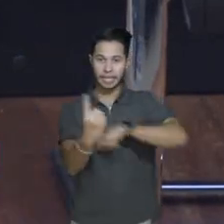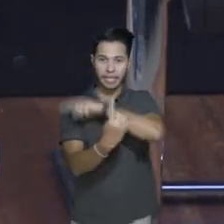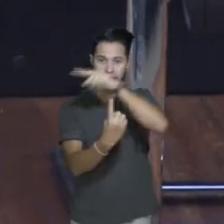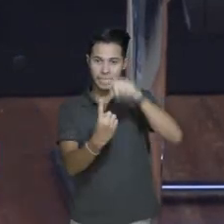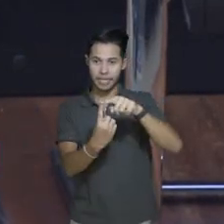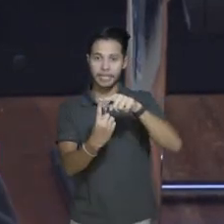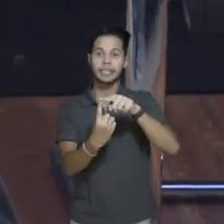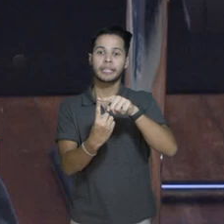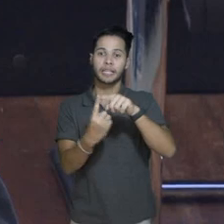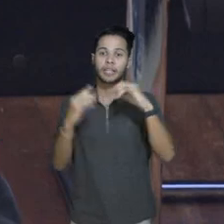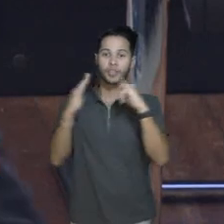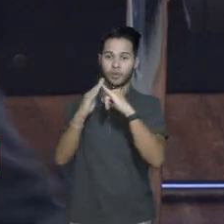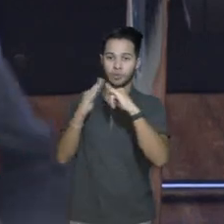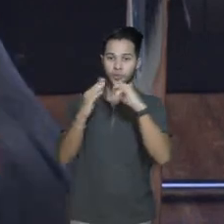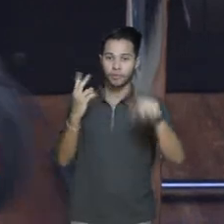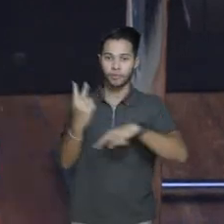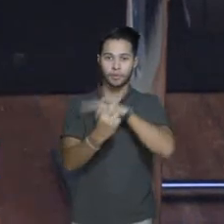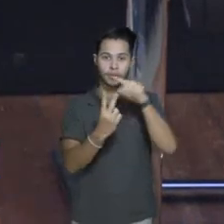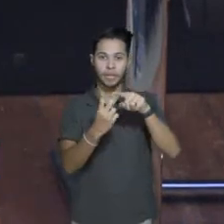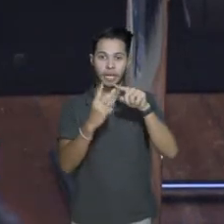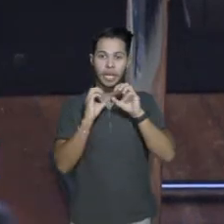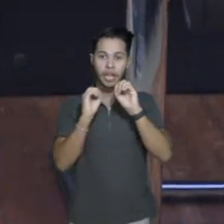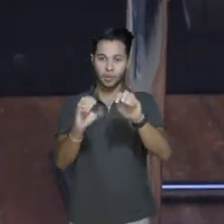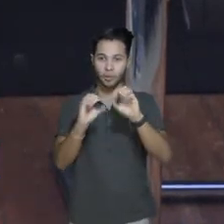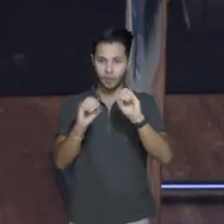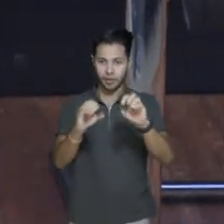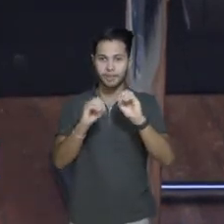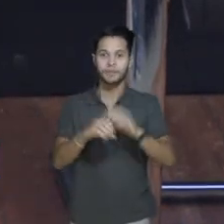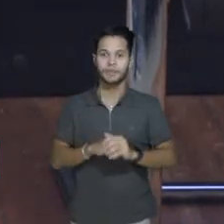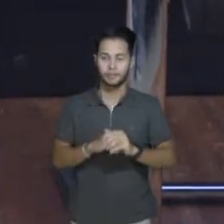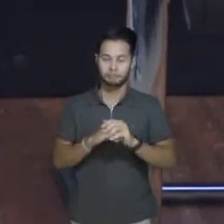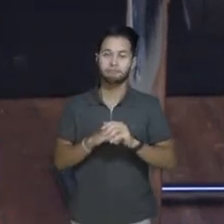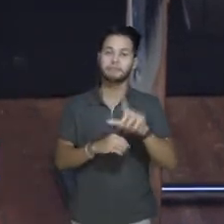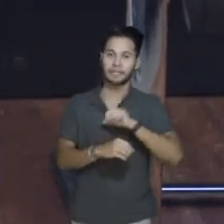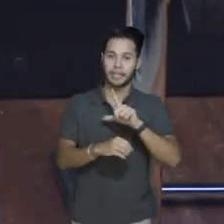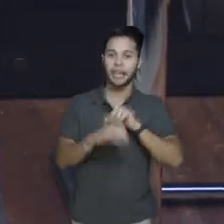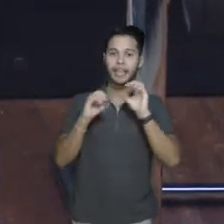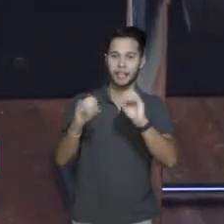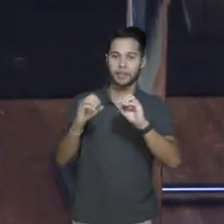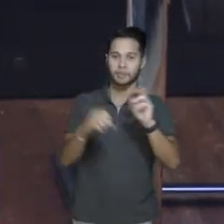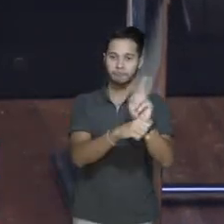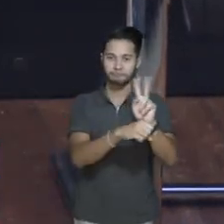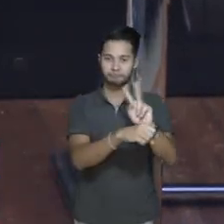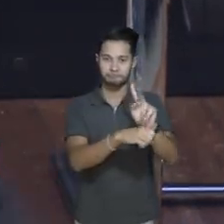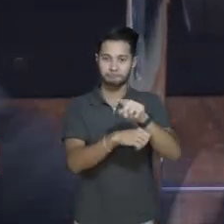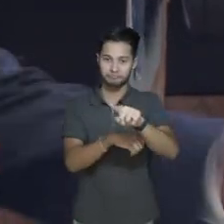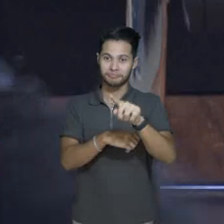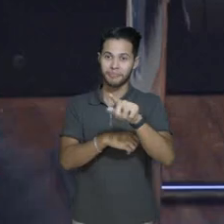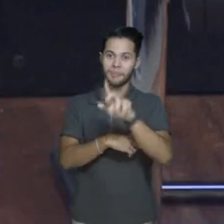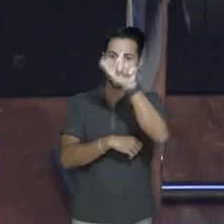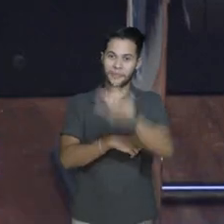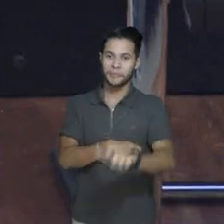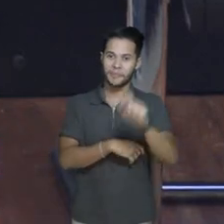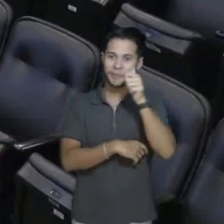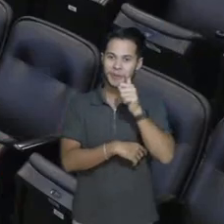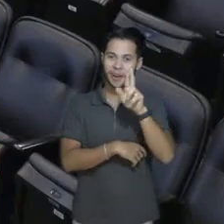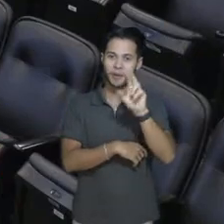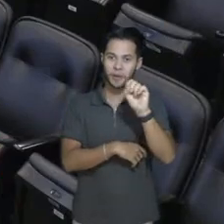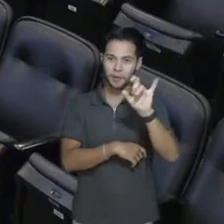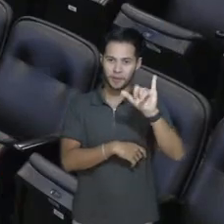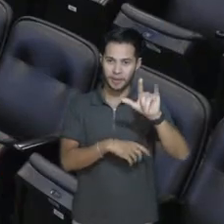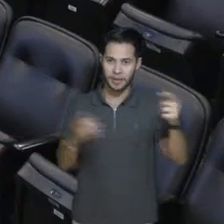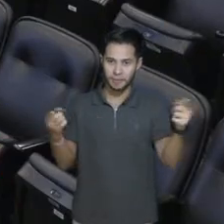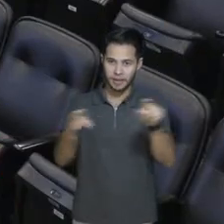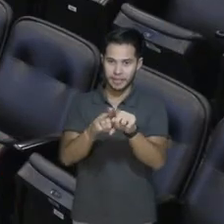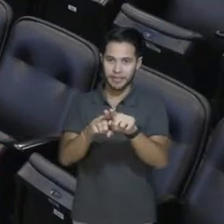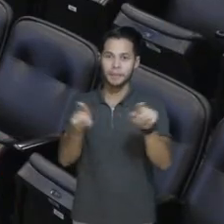e a vertente Educacional através da educação fiscal a roselia é Nossa grande parceira há muito tempo também sou voluntário do Observatório